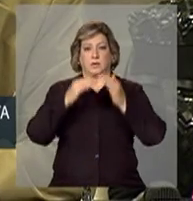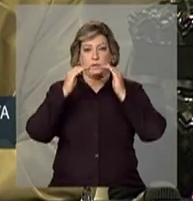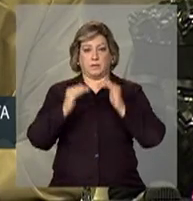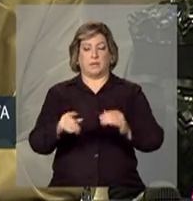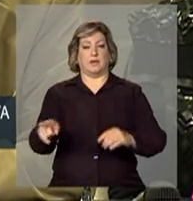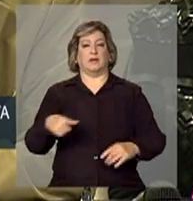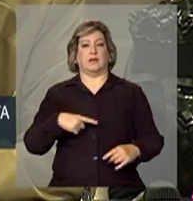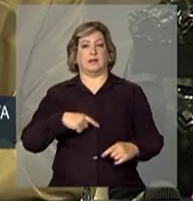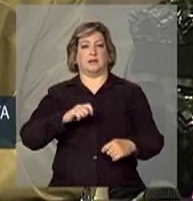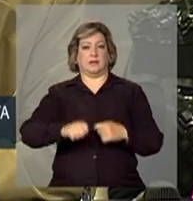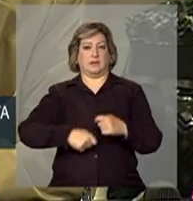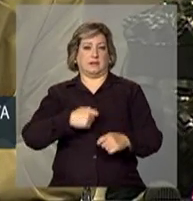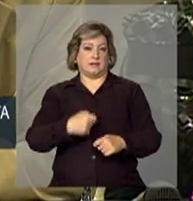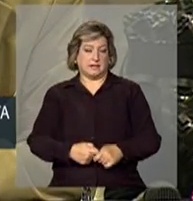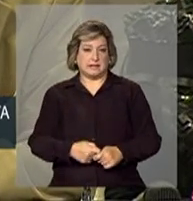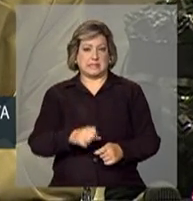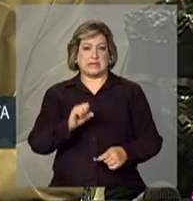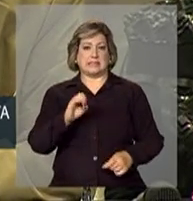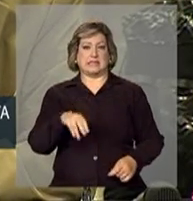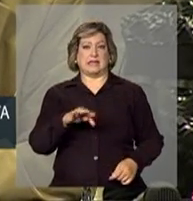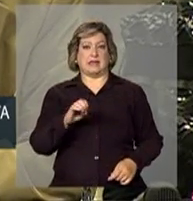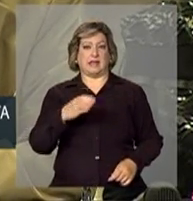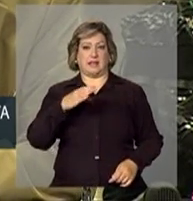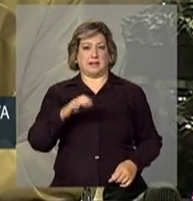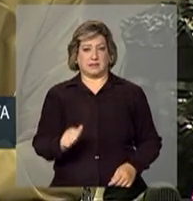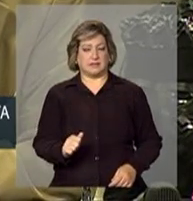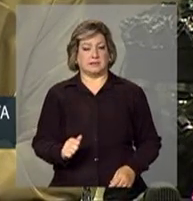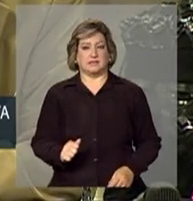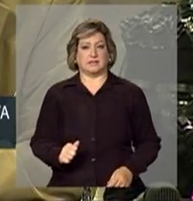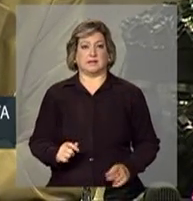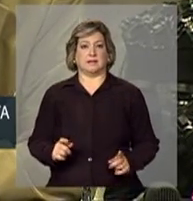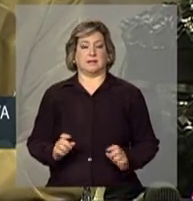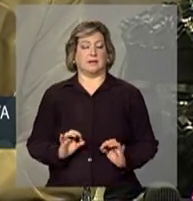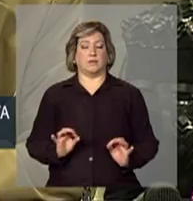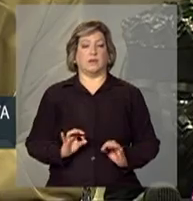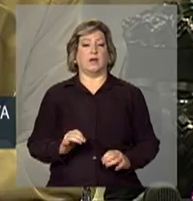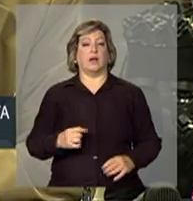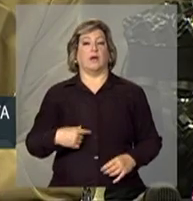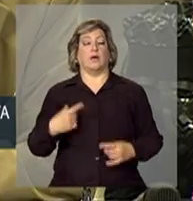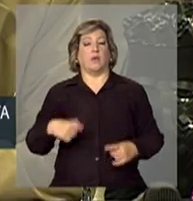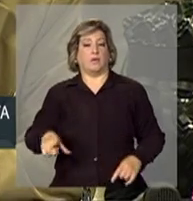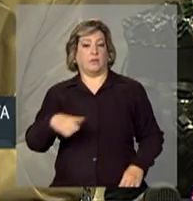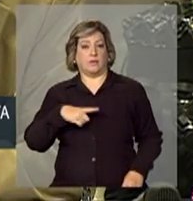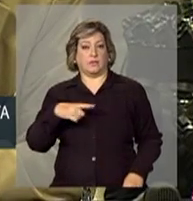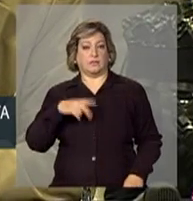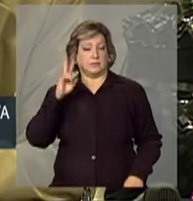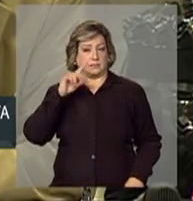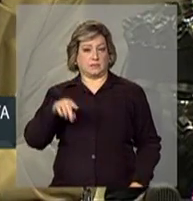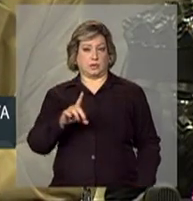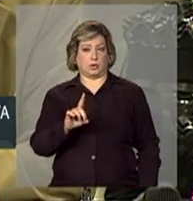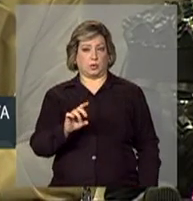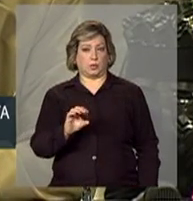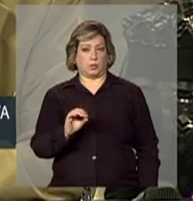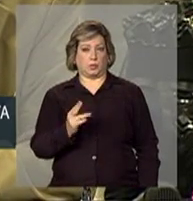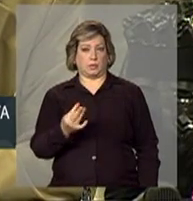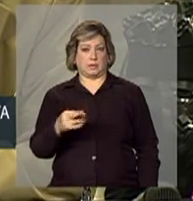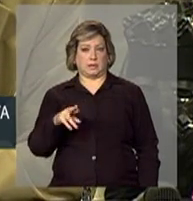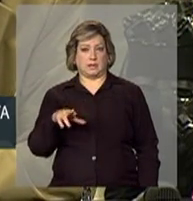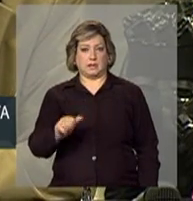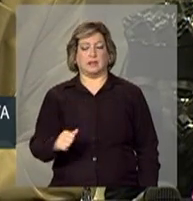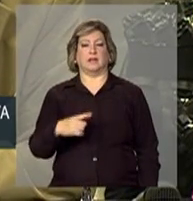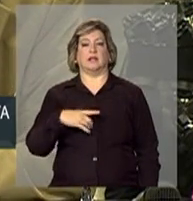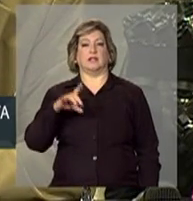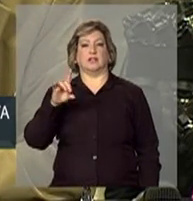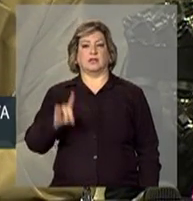Lund, onde o Amerigo e o Eduardo podem confirmar isso, na doutrina do Sistema Internacional de Direitos Humanos